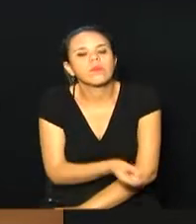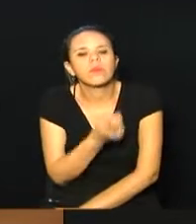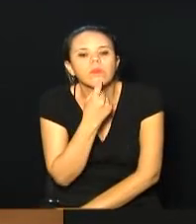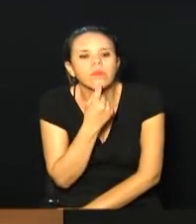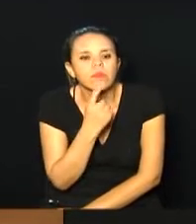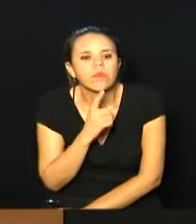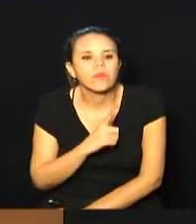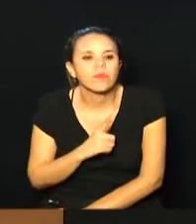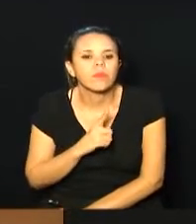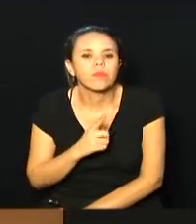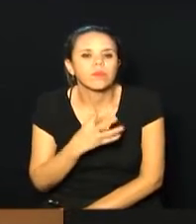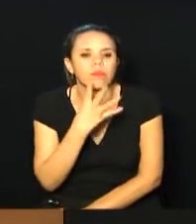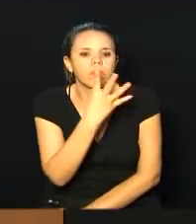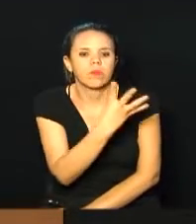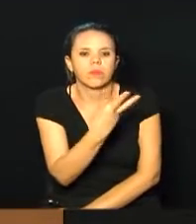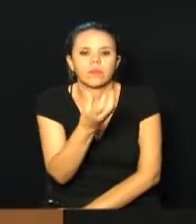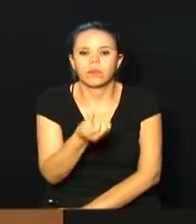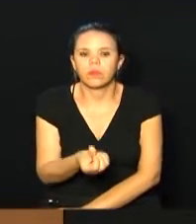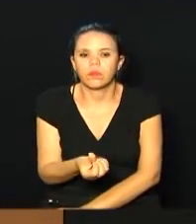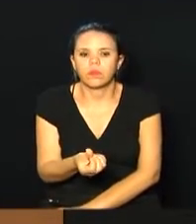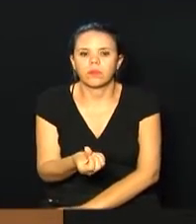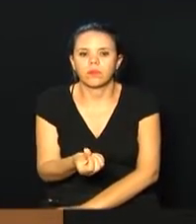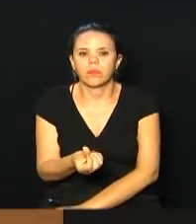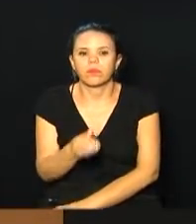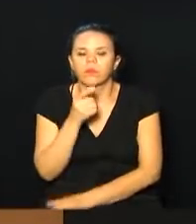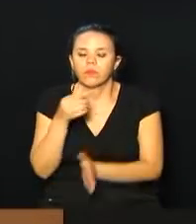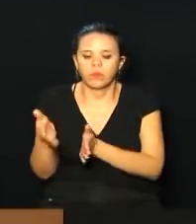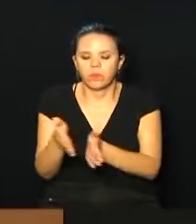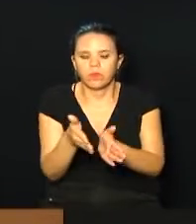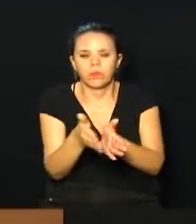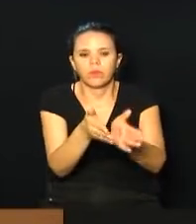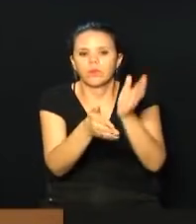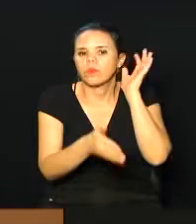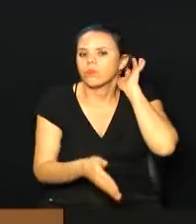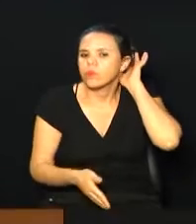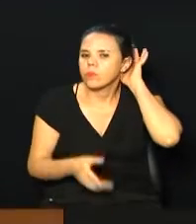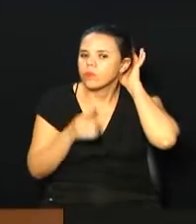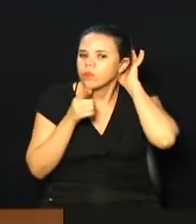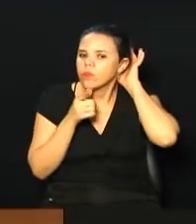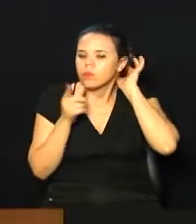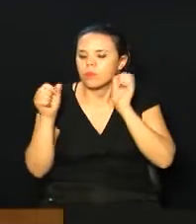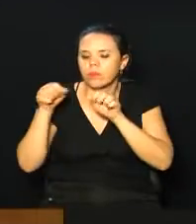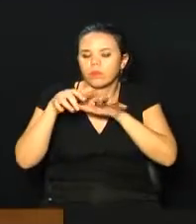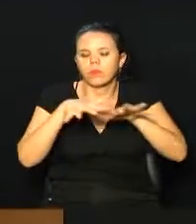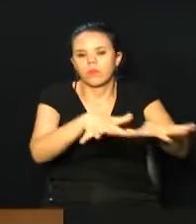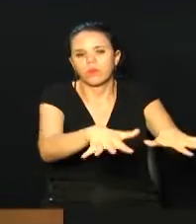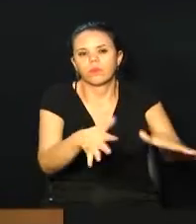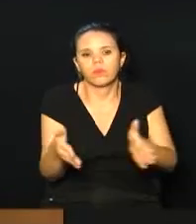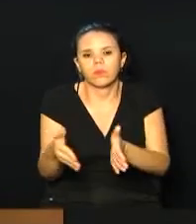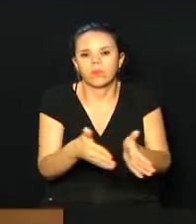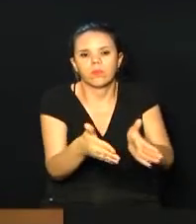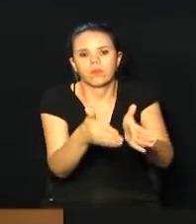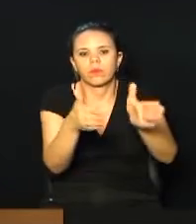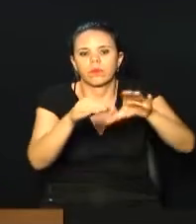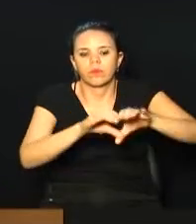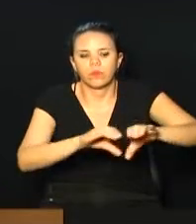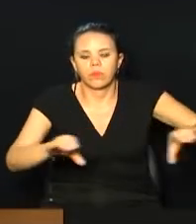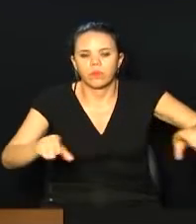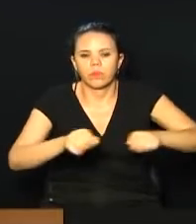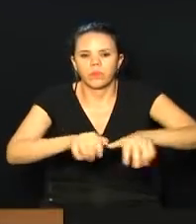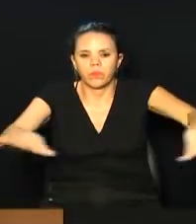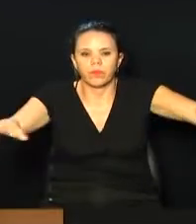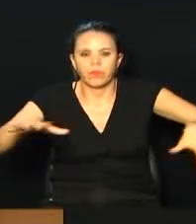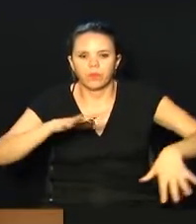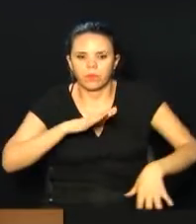tem 46 córregos que formam a macrodrenagem da